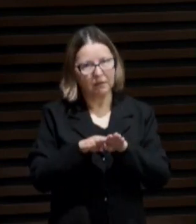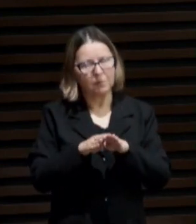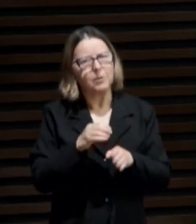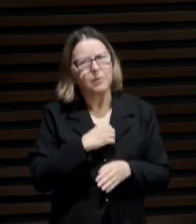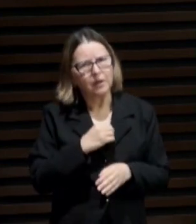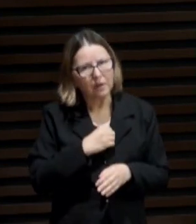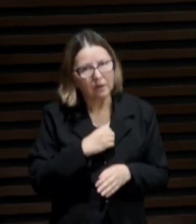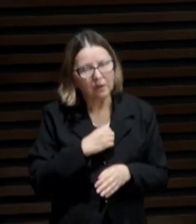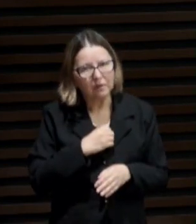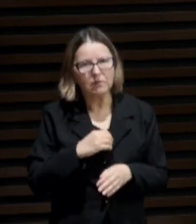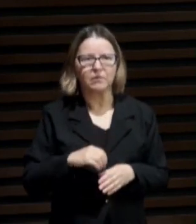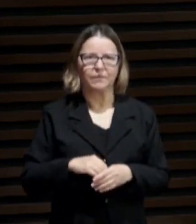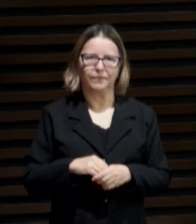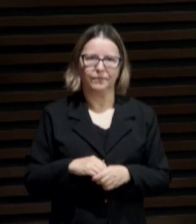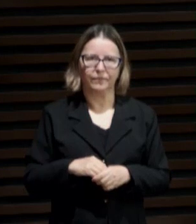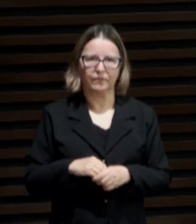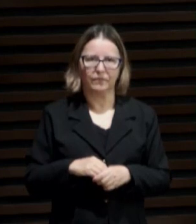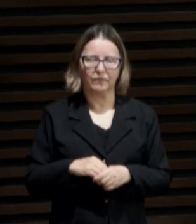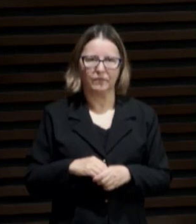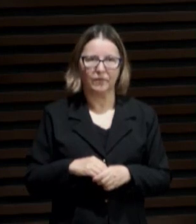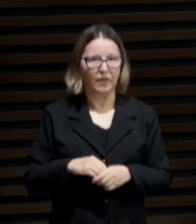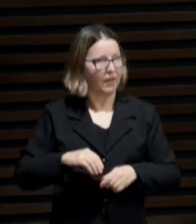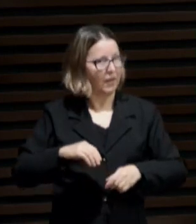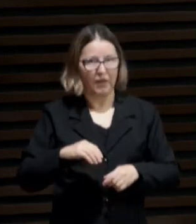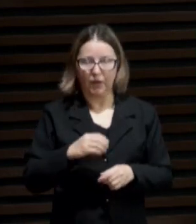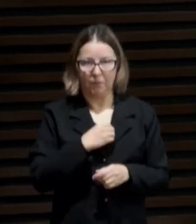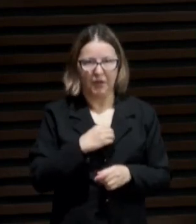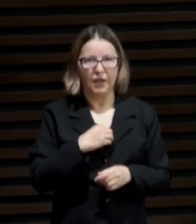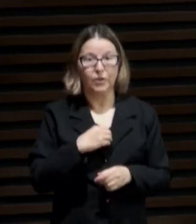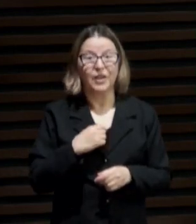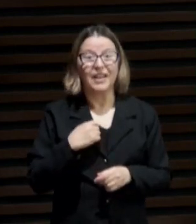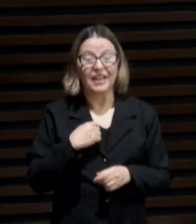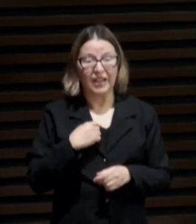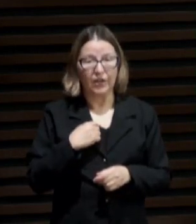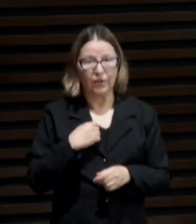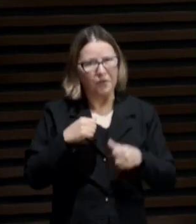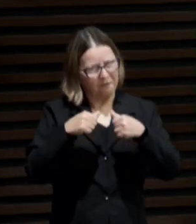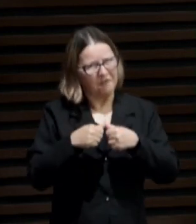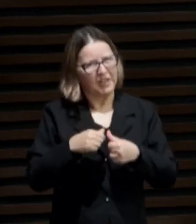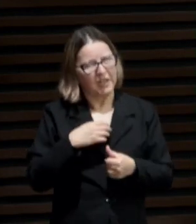pecado. Não é pecado eu ficar ansioso, é pecado eu andar ansioso.